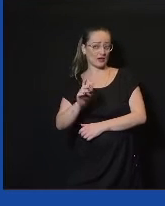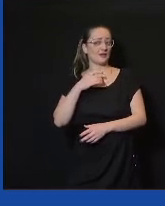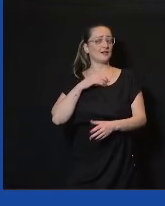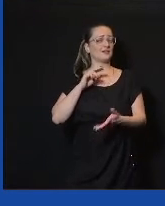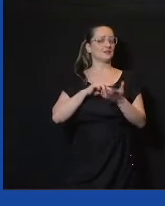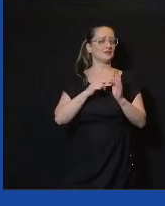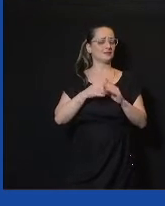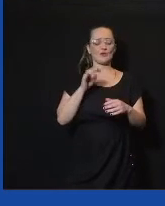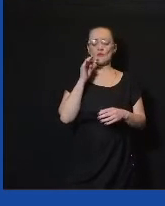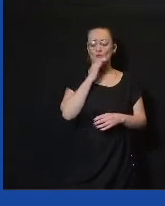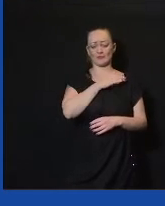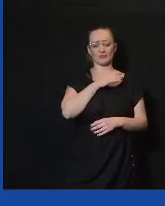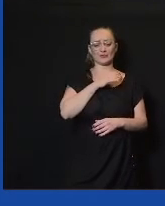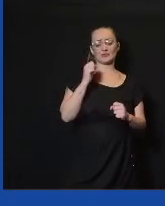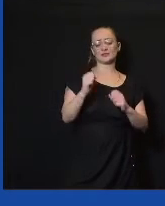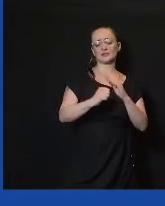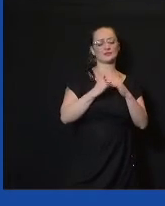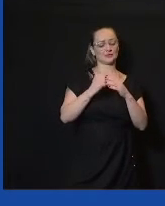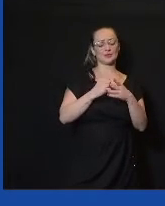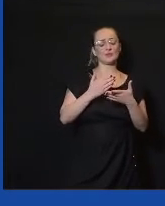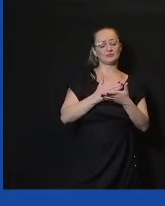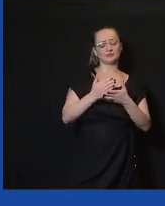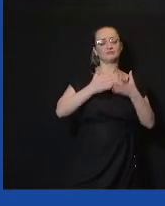estão entendendo isso.